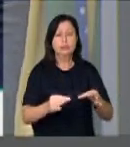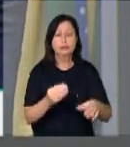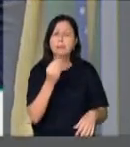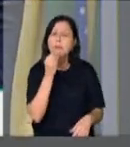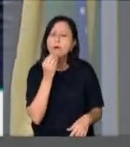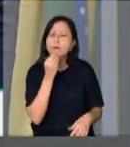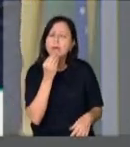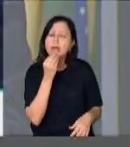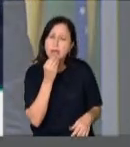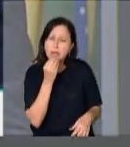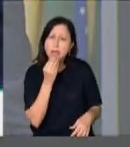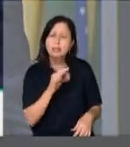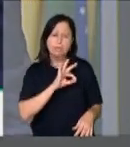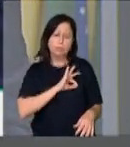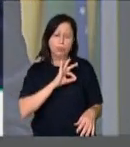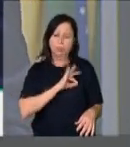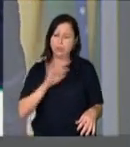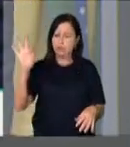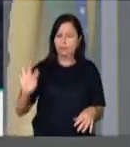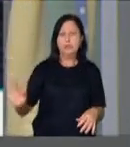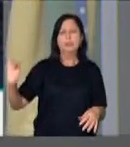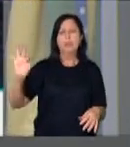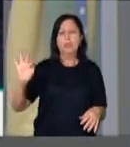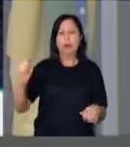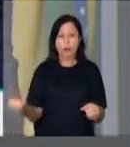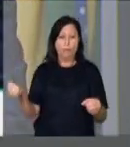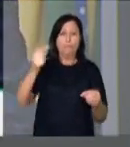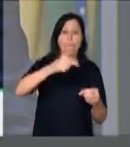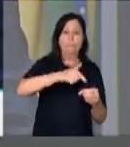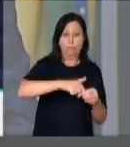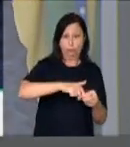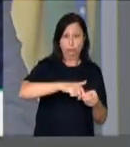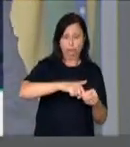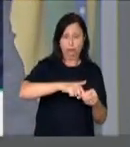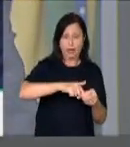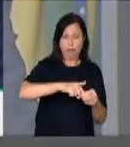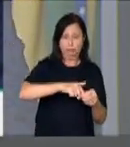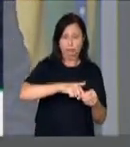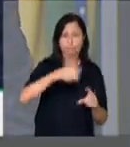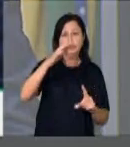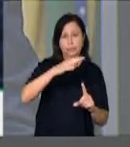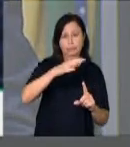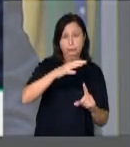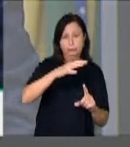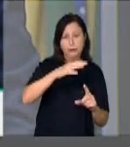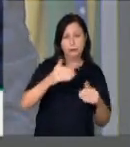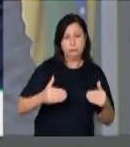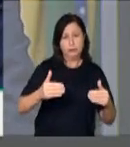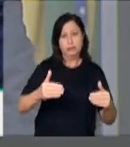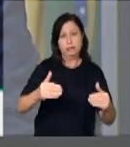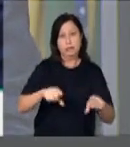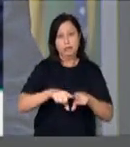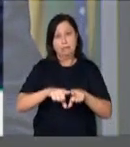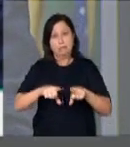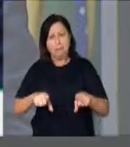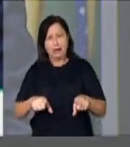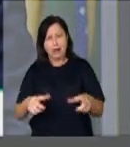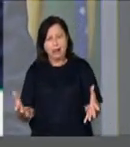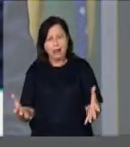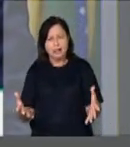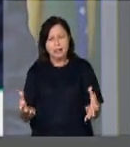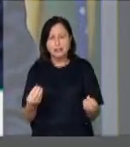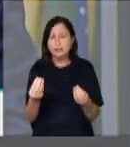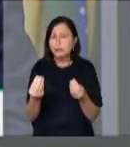seu comando sobre a sua subordinação eu até concordo mas você pegar um ministério tão importante